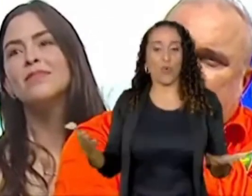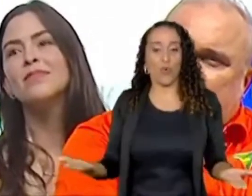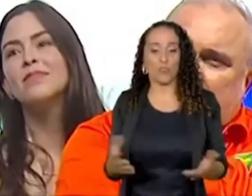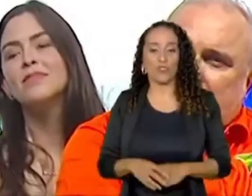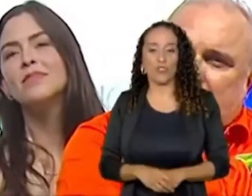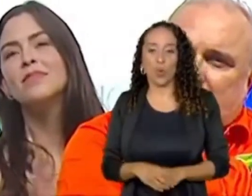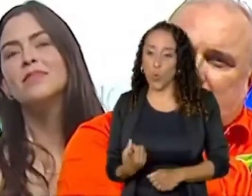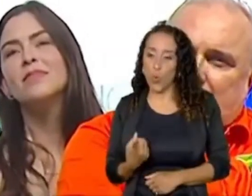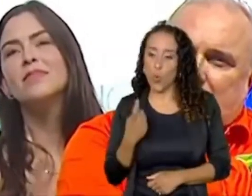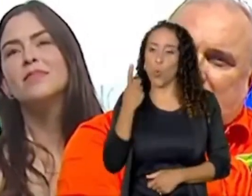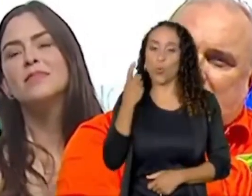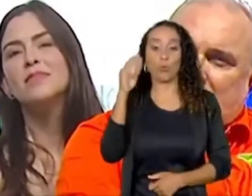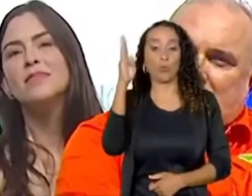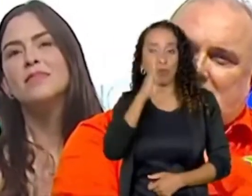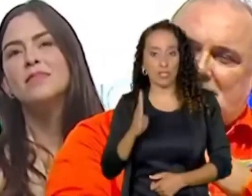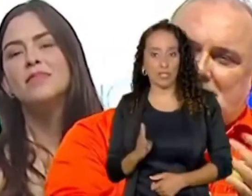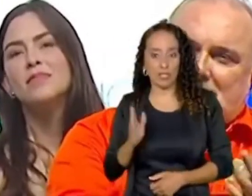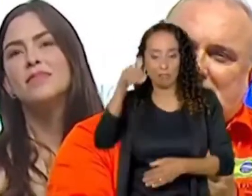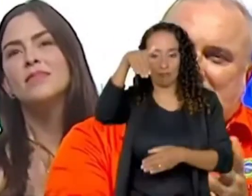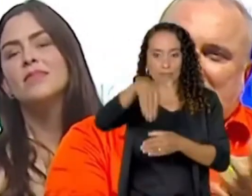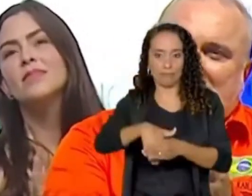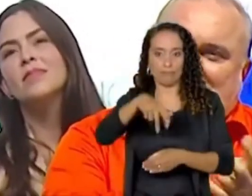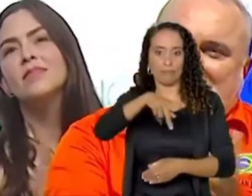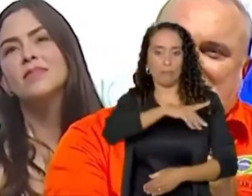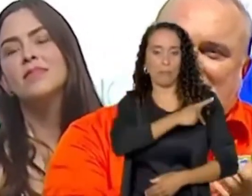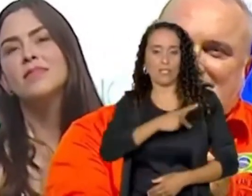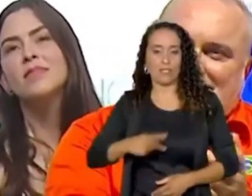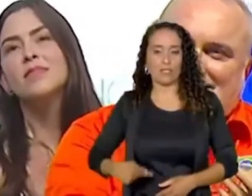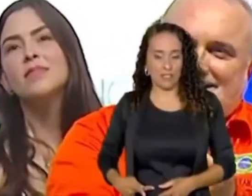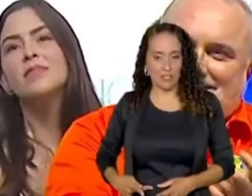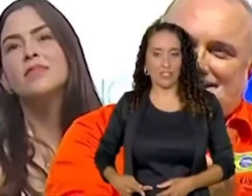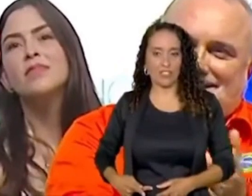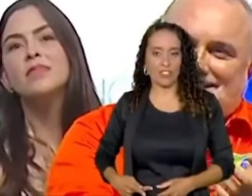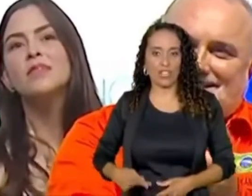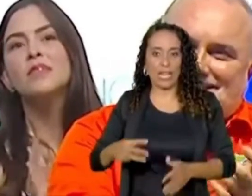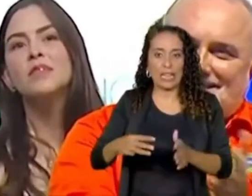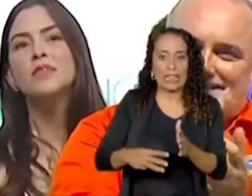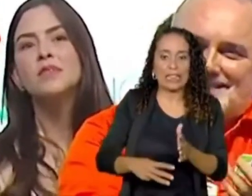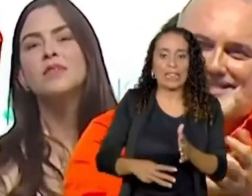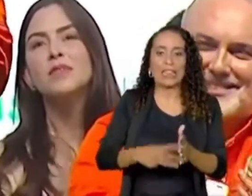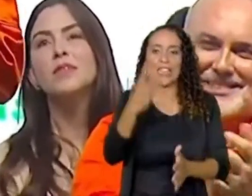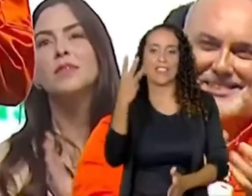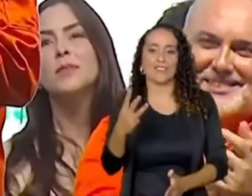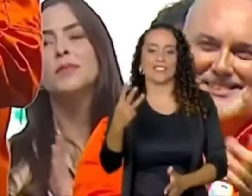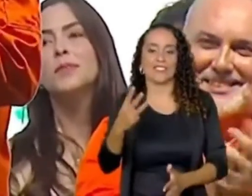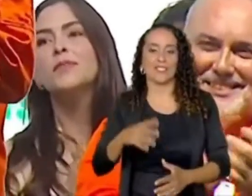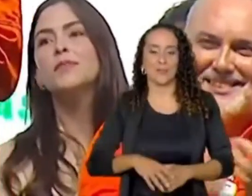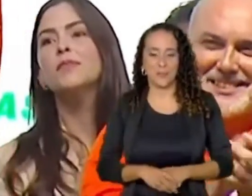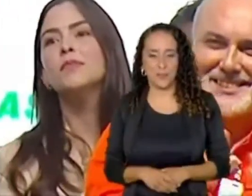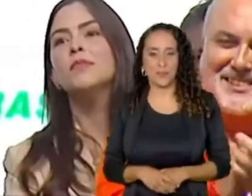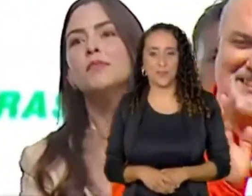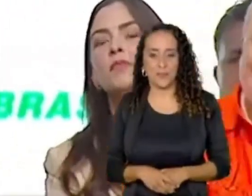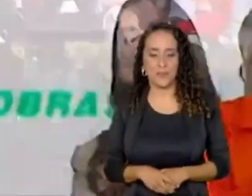único brasileiro eleito presidente da República, 3 mandatos.